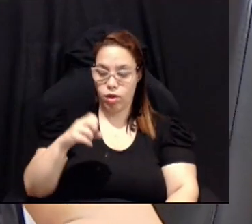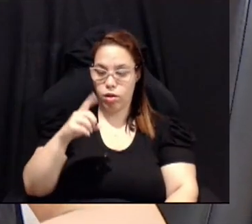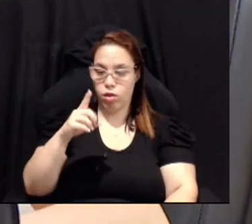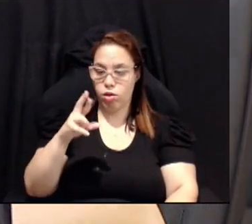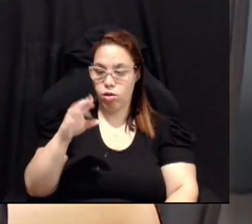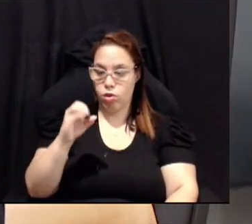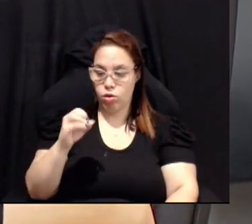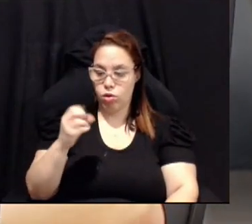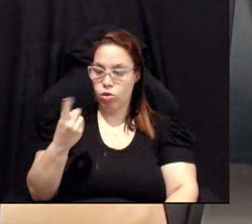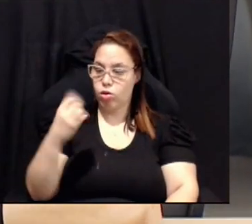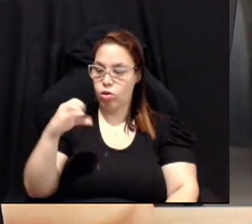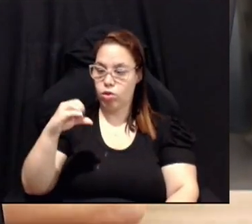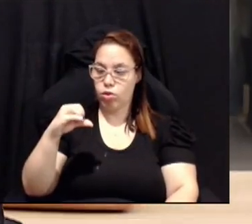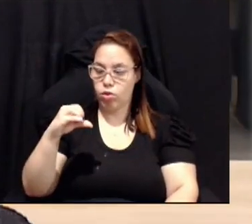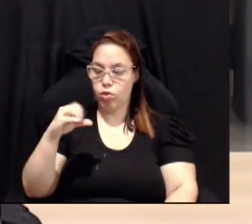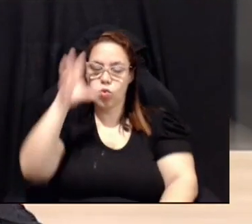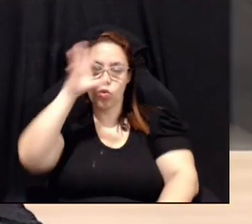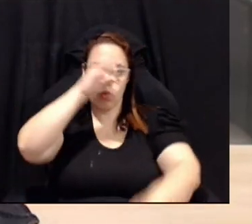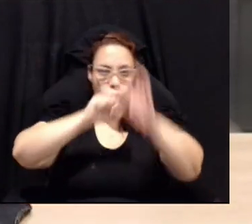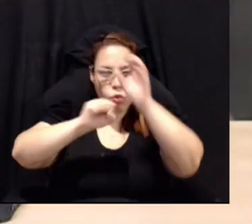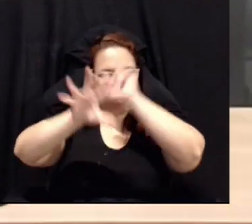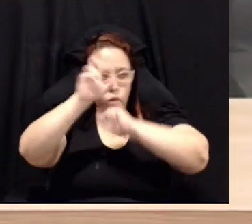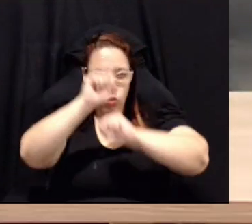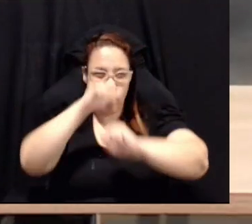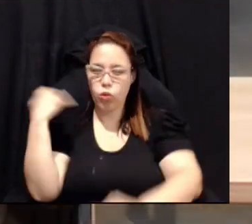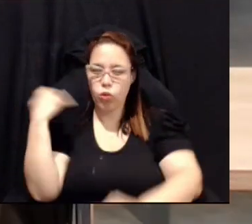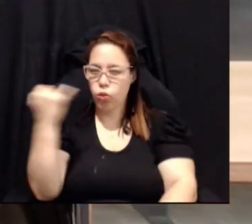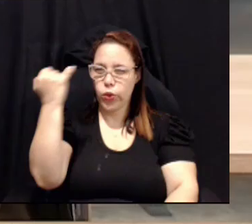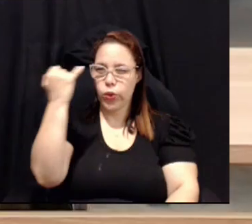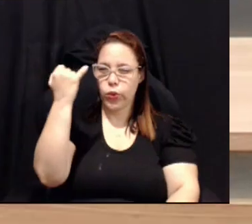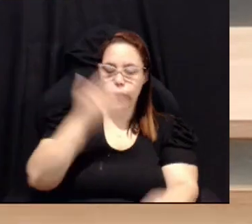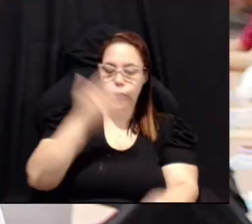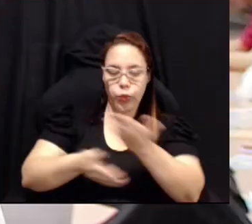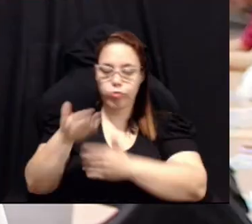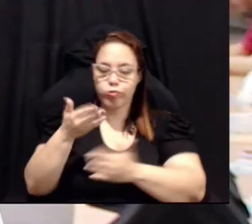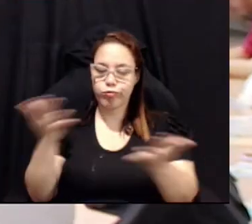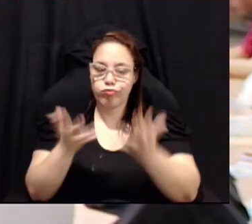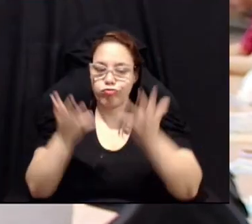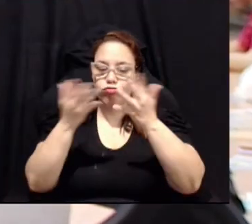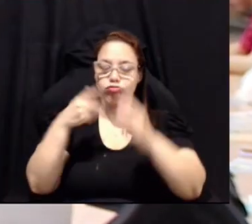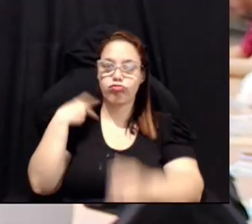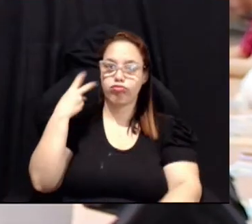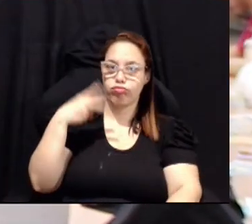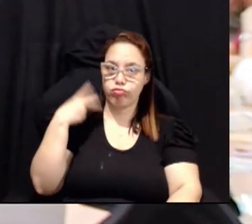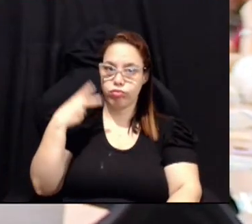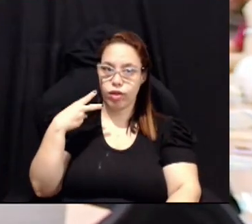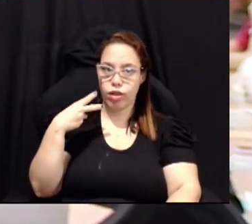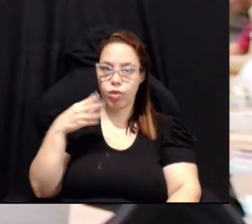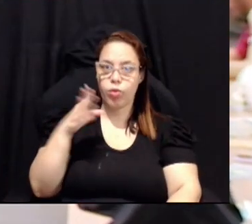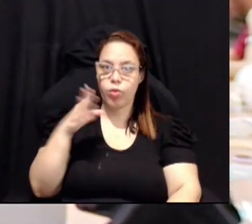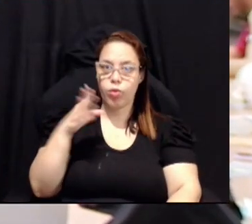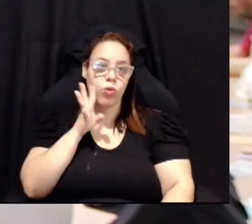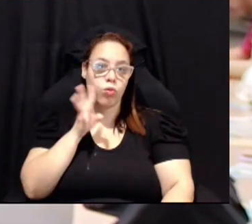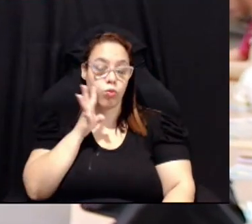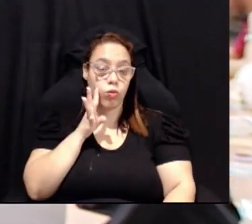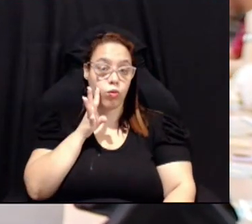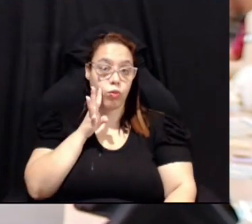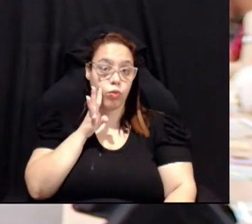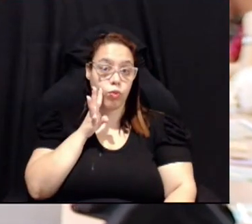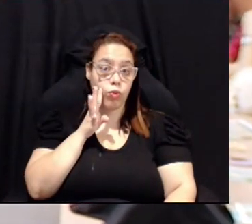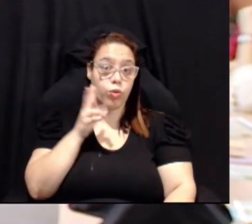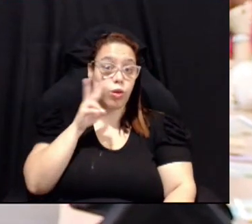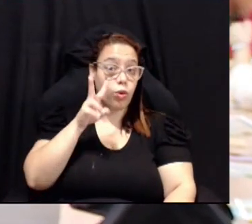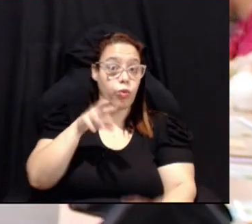conta o quanto aprendeu sobre a importância da participação ativa na política. É muito bacana porque a gente vê como a gente pode